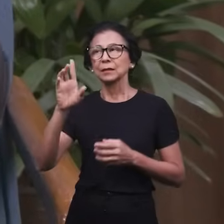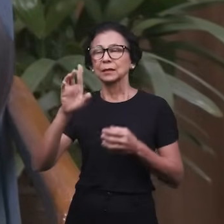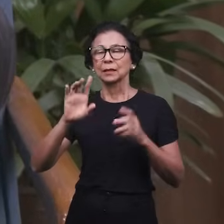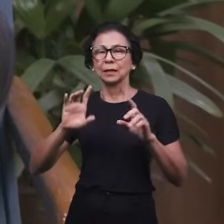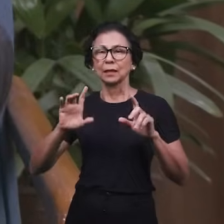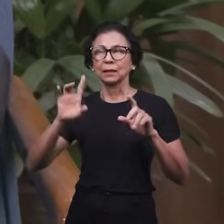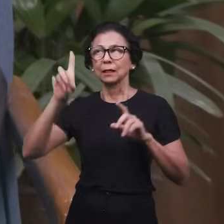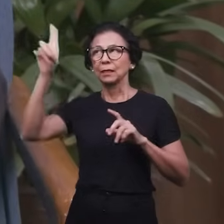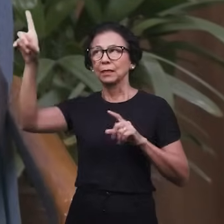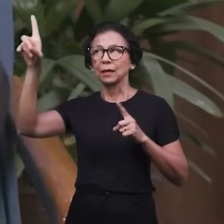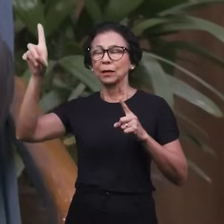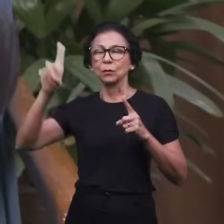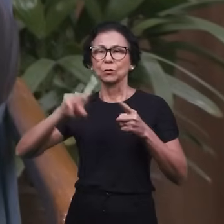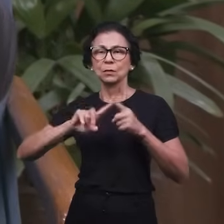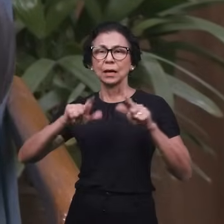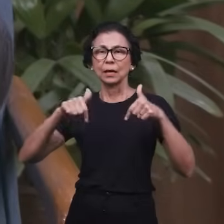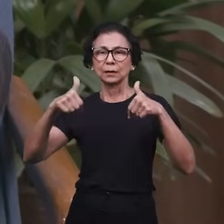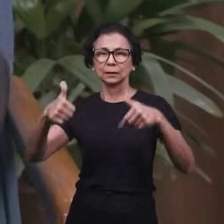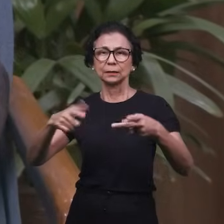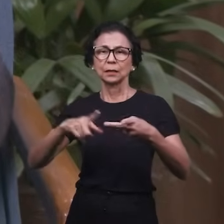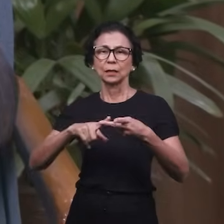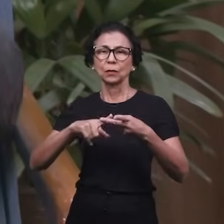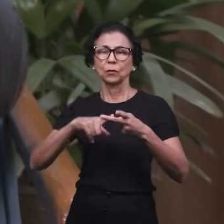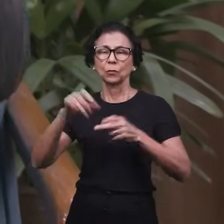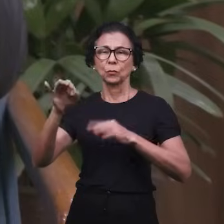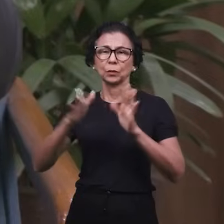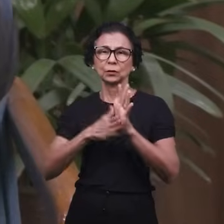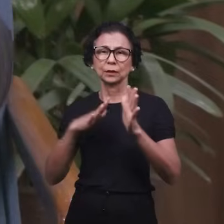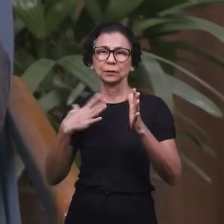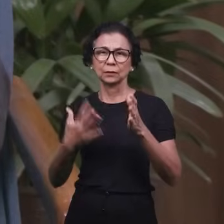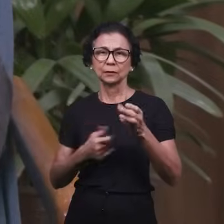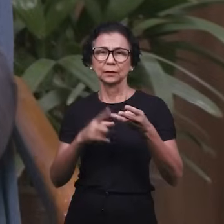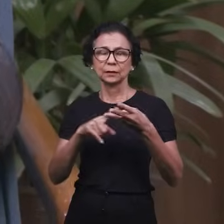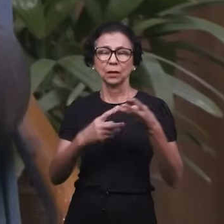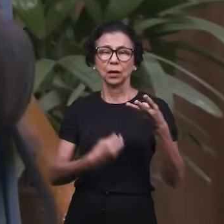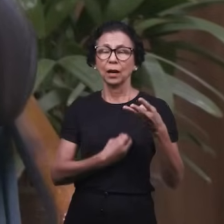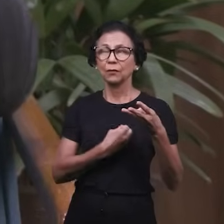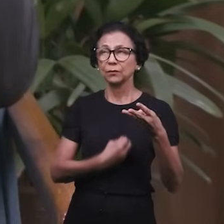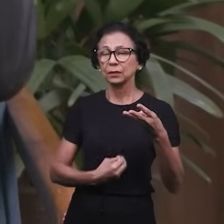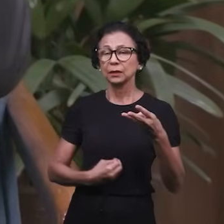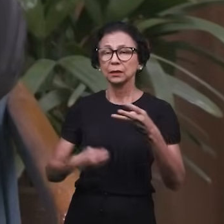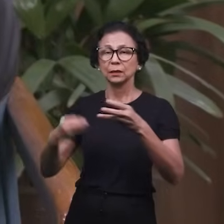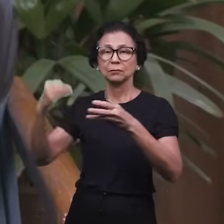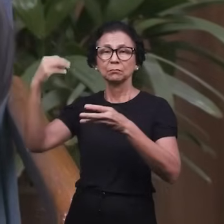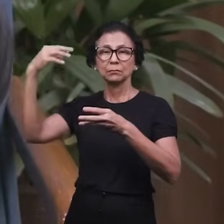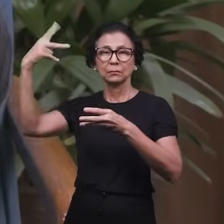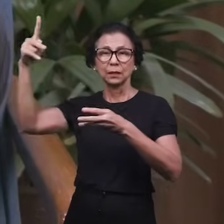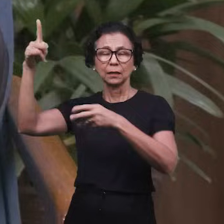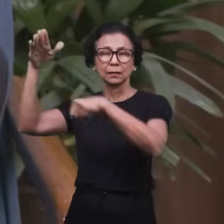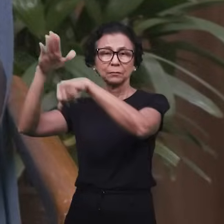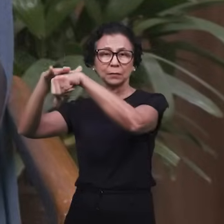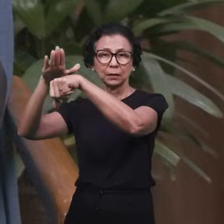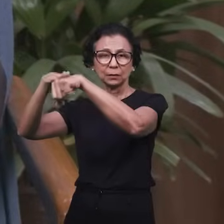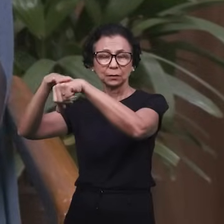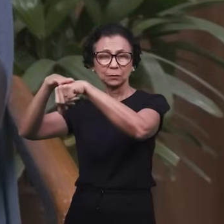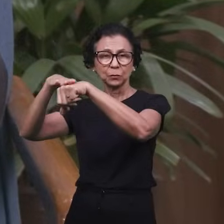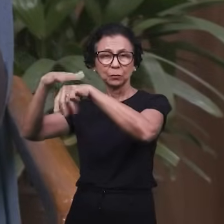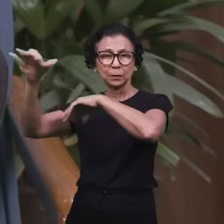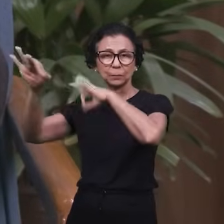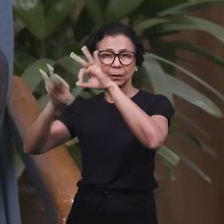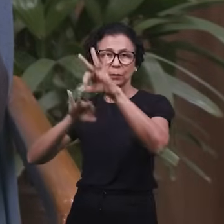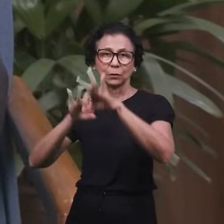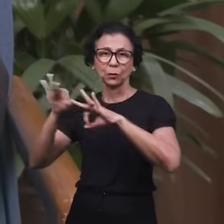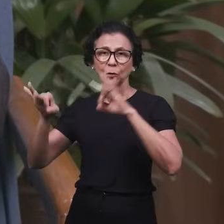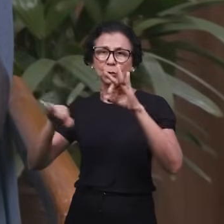Deus, o projeto de Deus, os benefícios de Deus, a vida que Deus tem e tudo aquilo de bom que